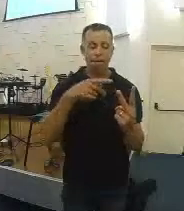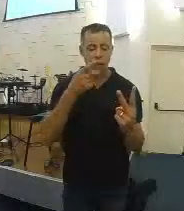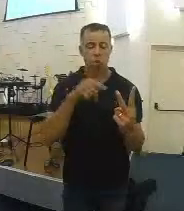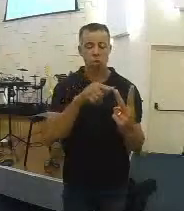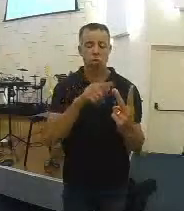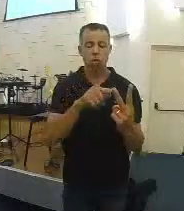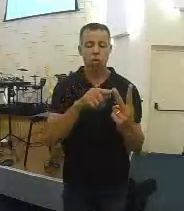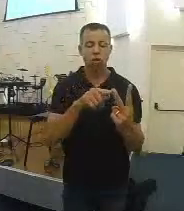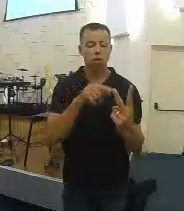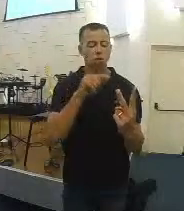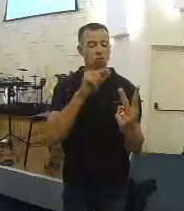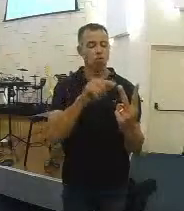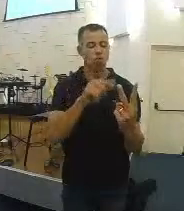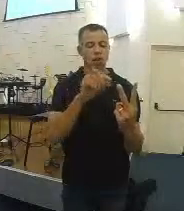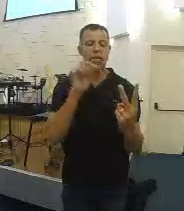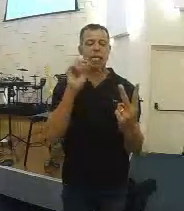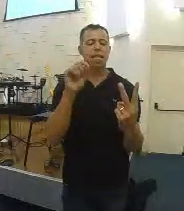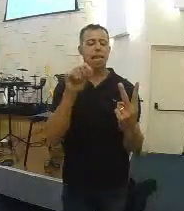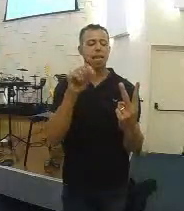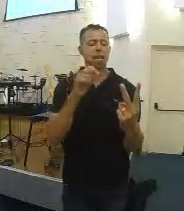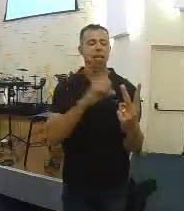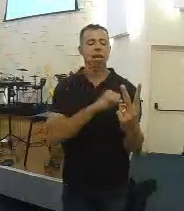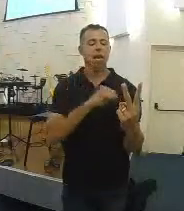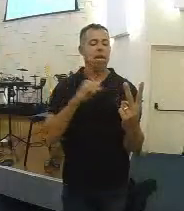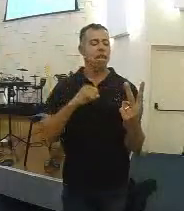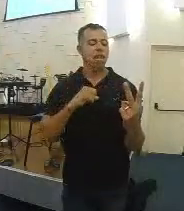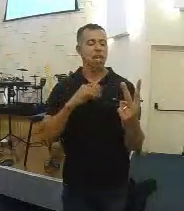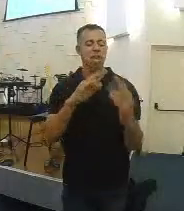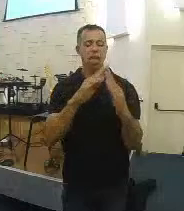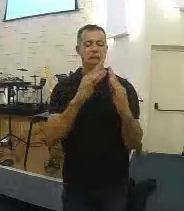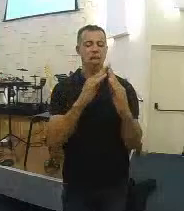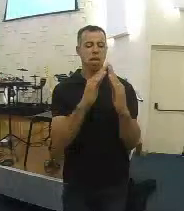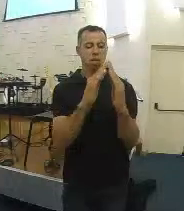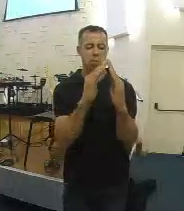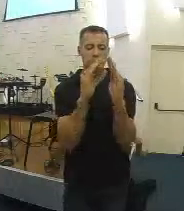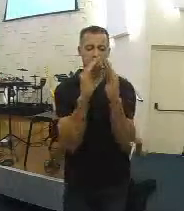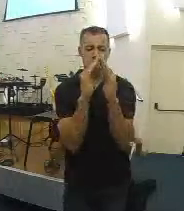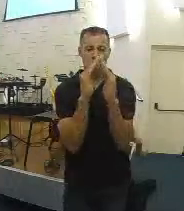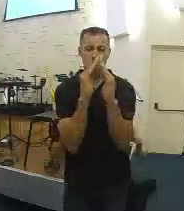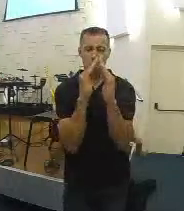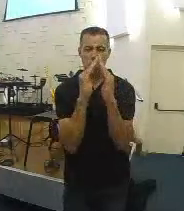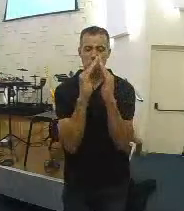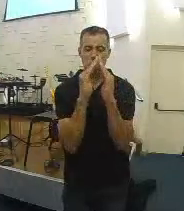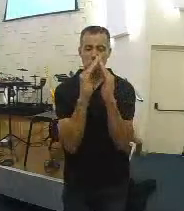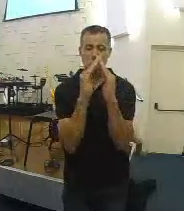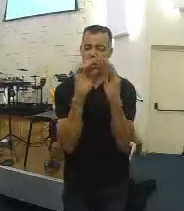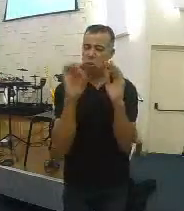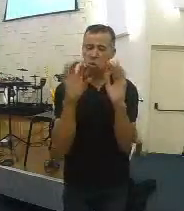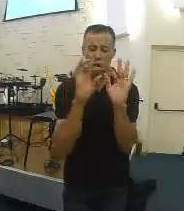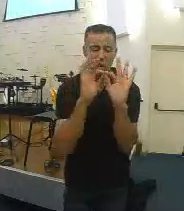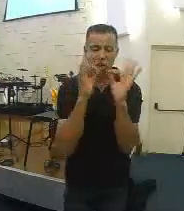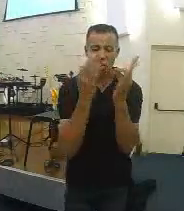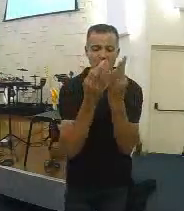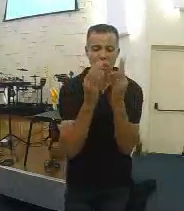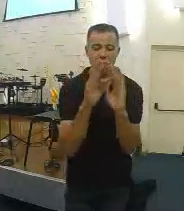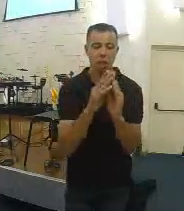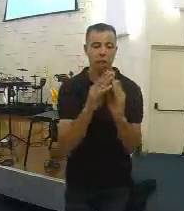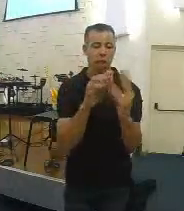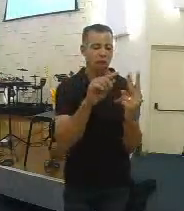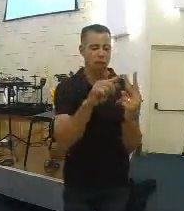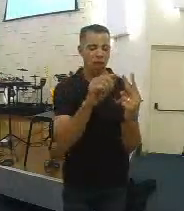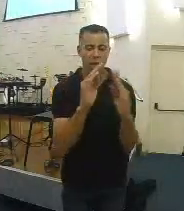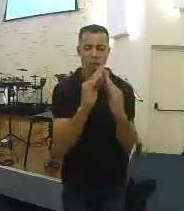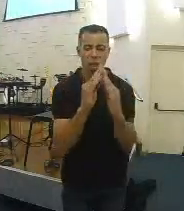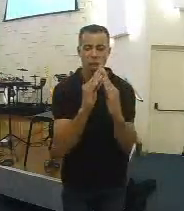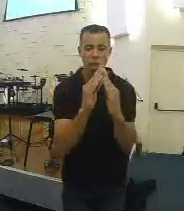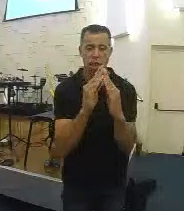você quer ser sacerdote de uma capelinha como essa, só de uma família? Vem ser sacerdote de